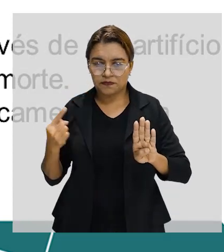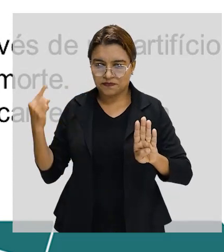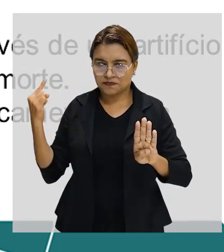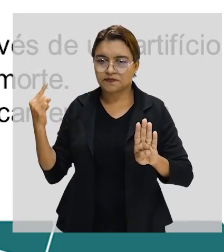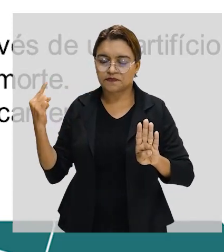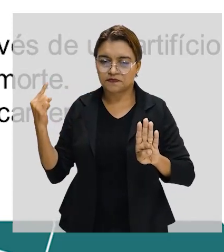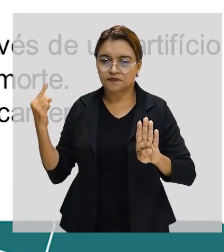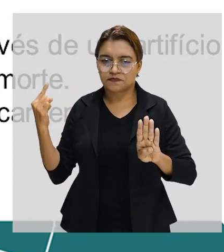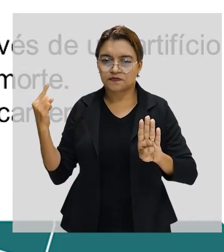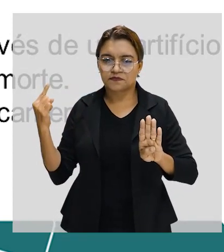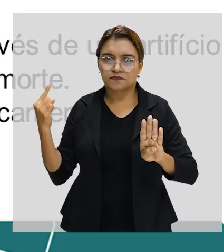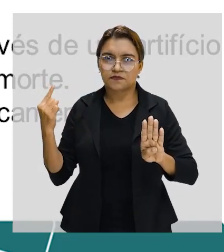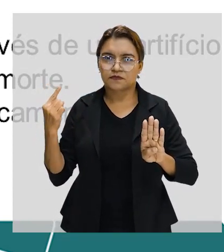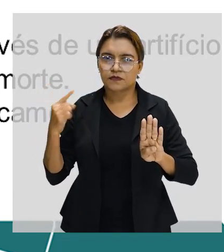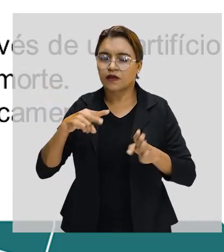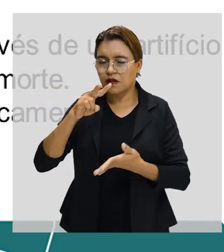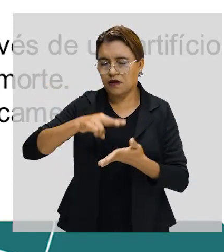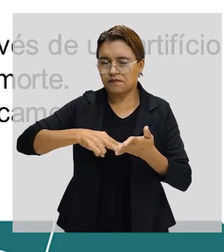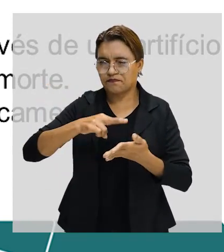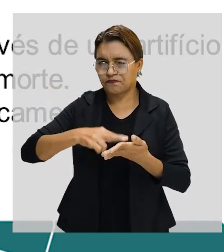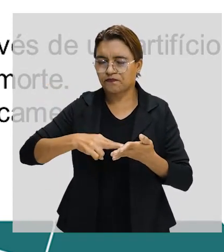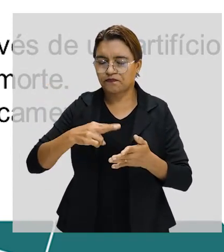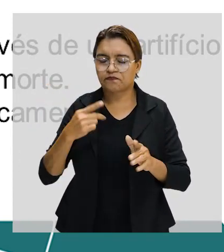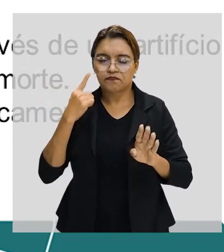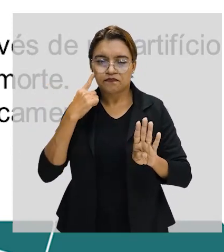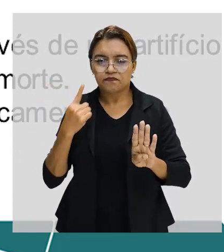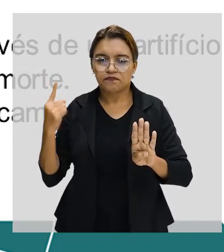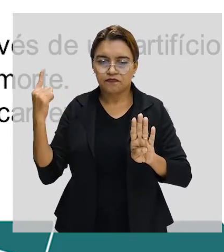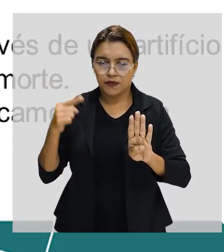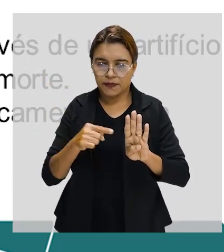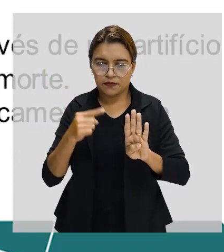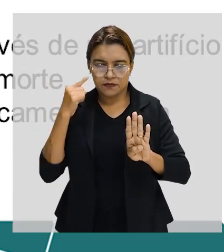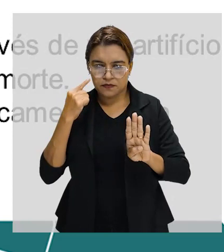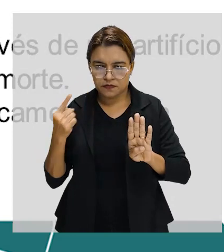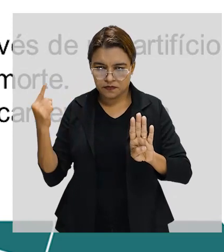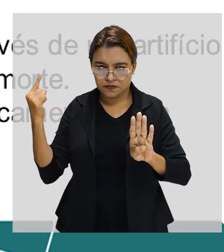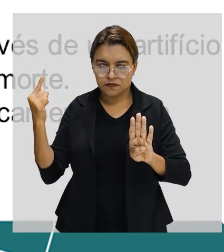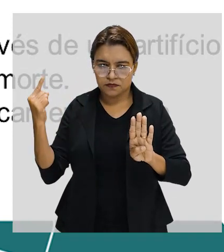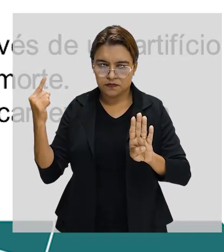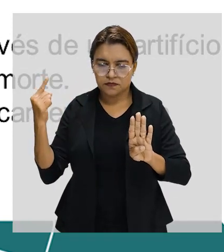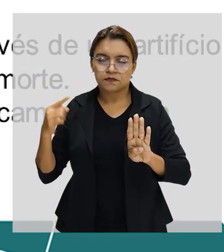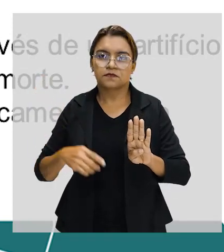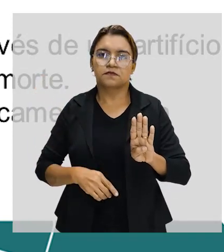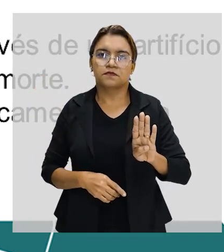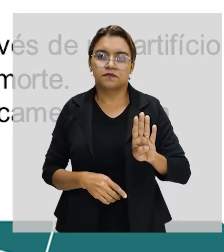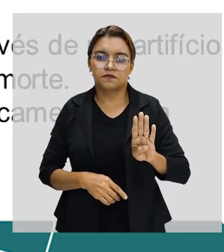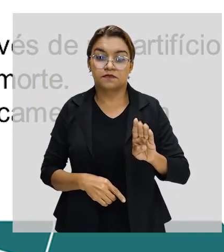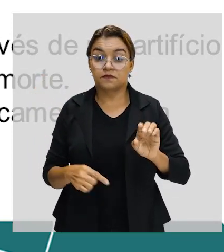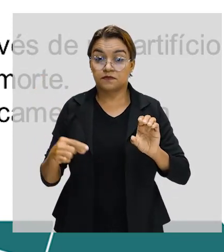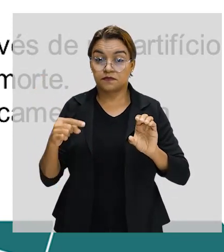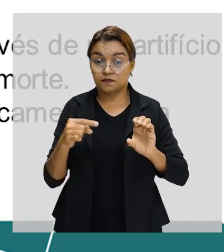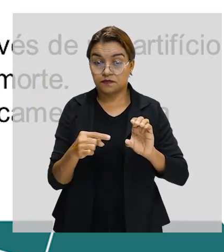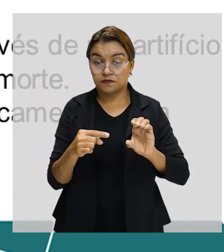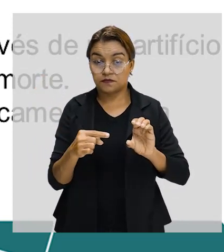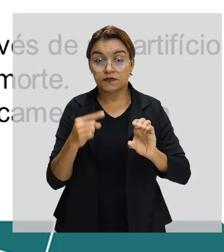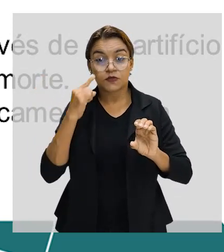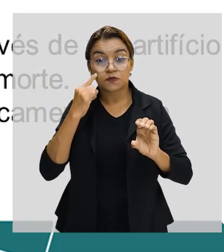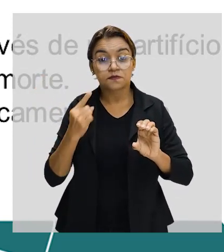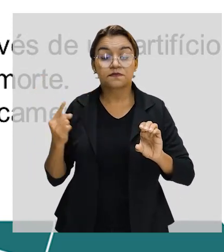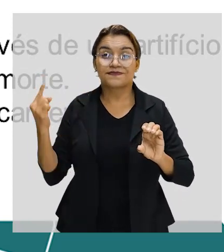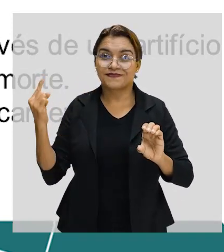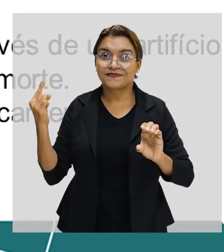a personagem título expõe sua insatisfação com relação à burocracia carioca. Letra